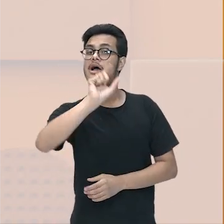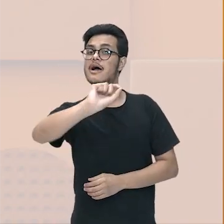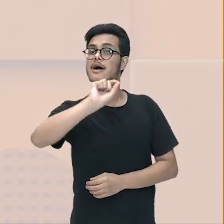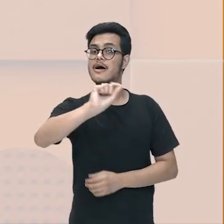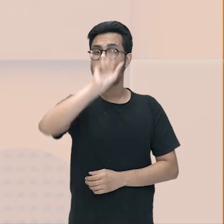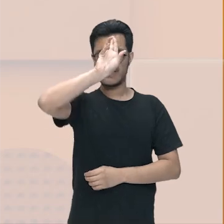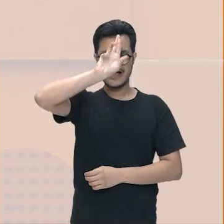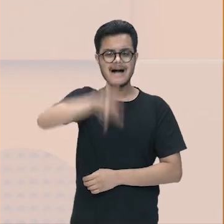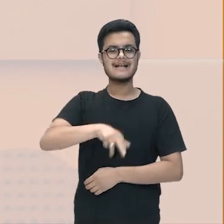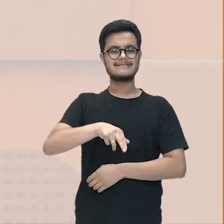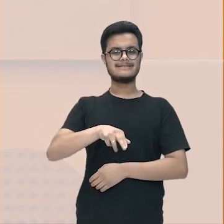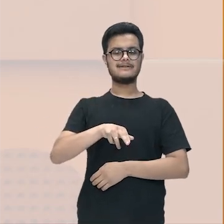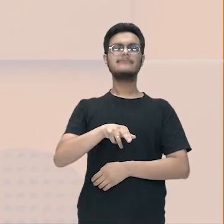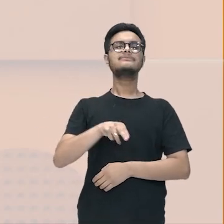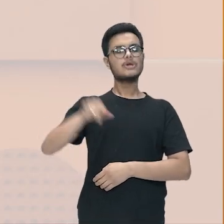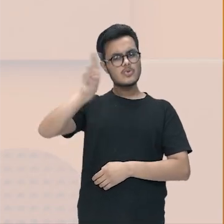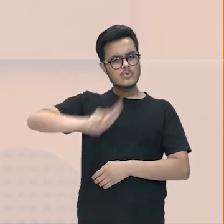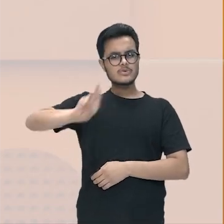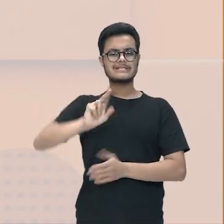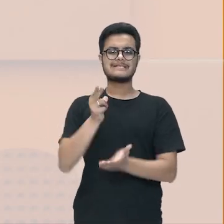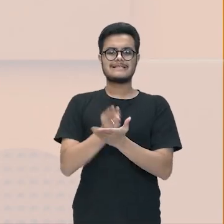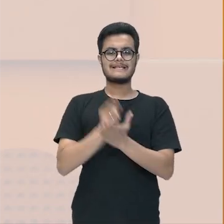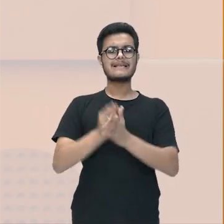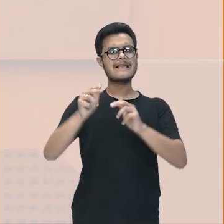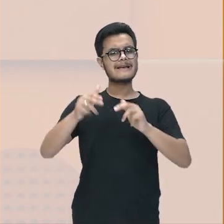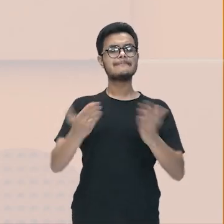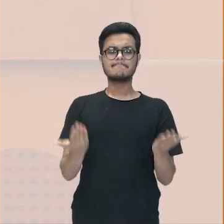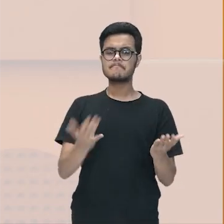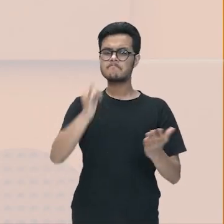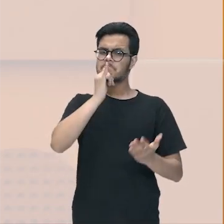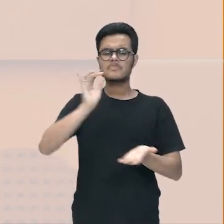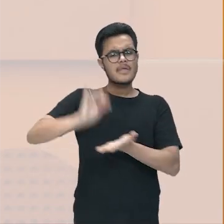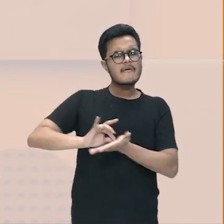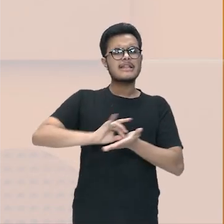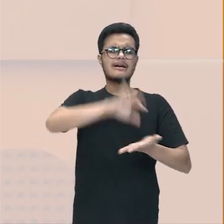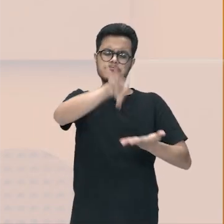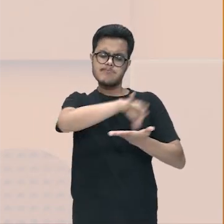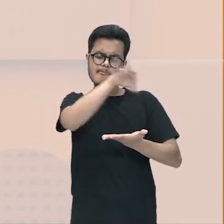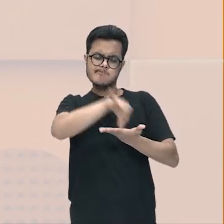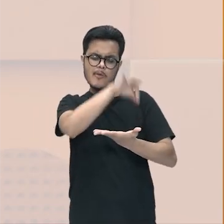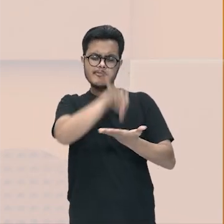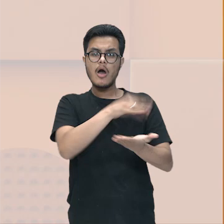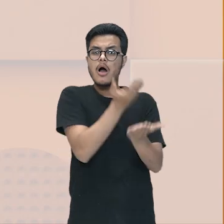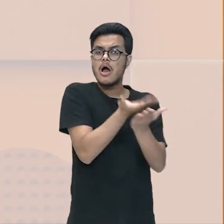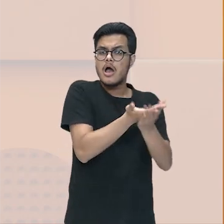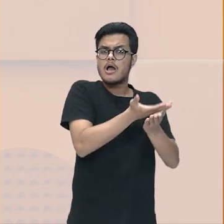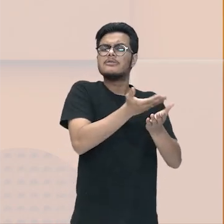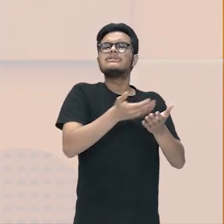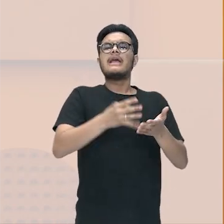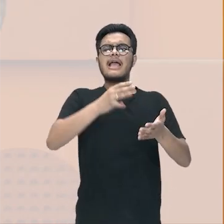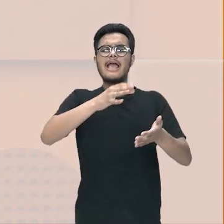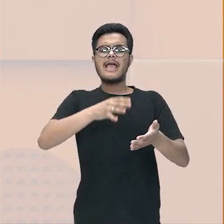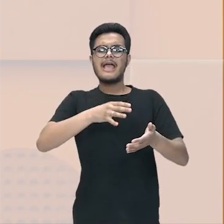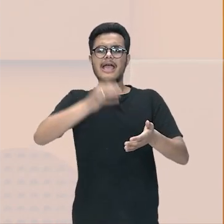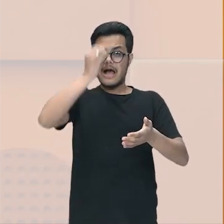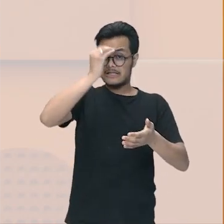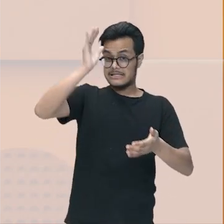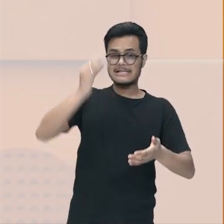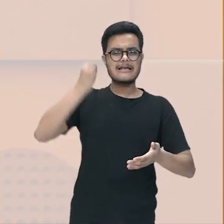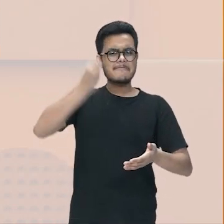A razão. Exatamente por isso, deixar, então, escritos para que a gente pudesse, então, começar também a